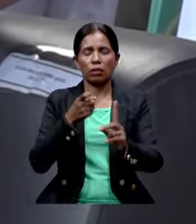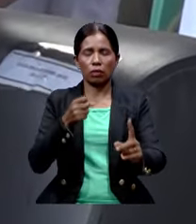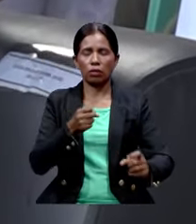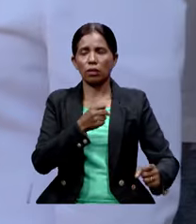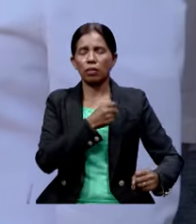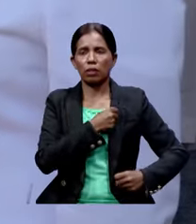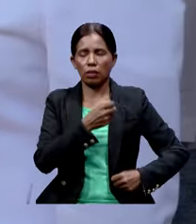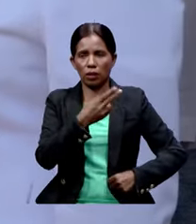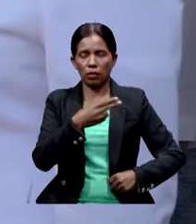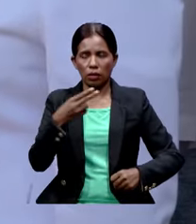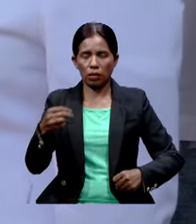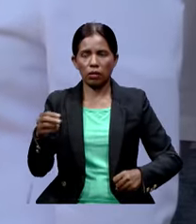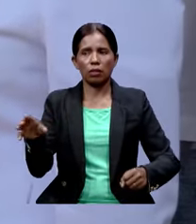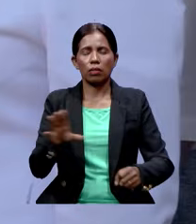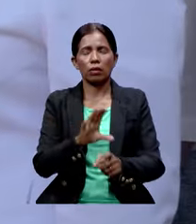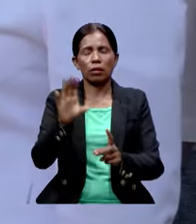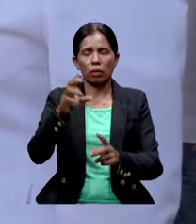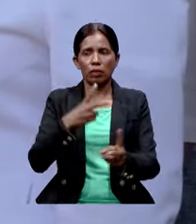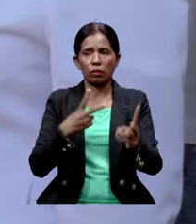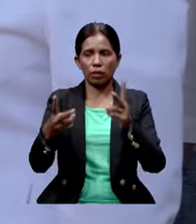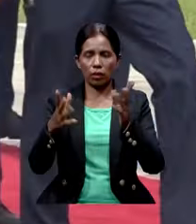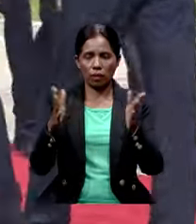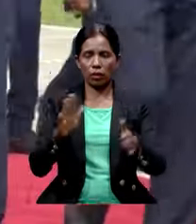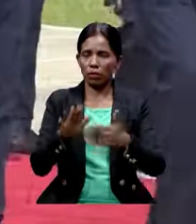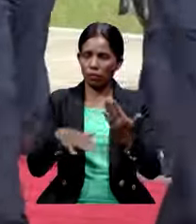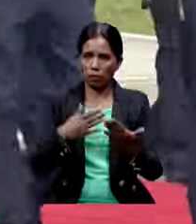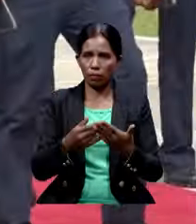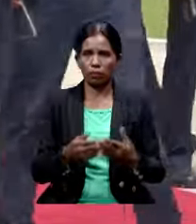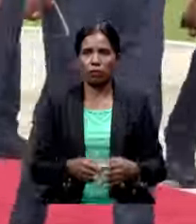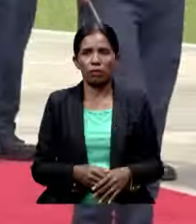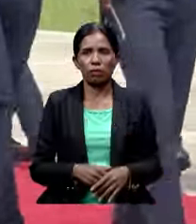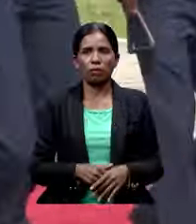Naval Indonésia, no convidado Siraceluk. Luciano Amaral, Derrit Ximenes, GMN.